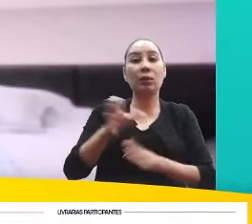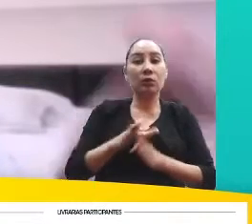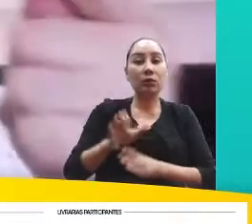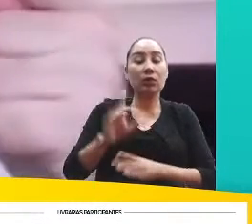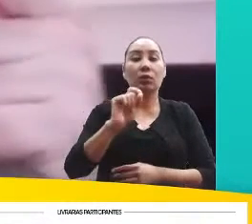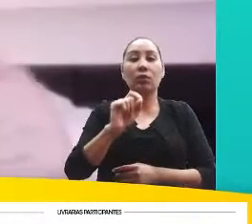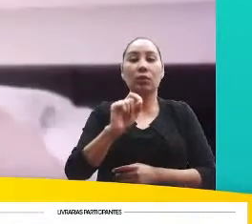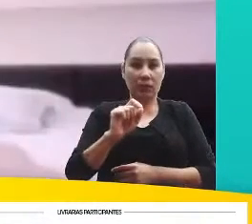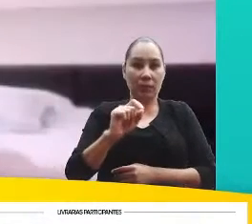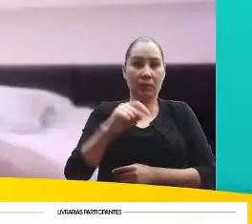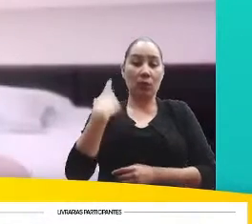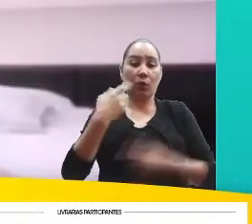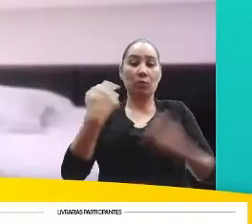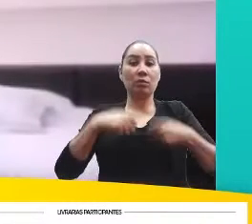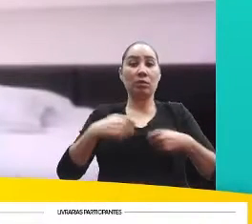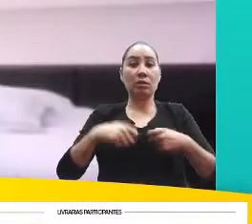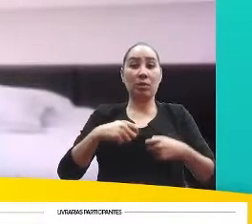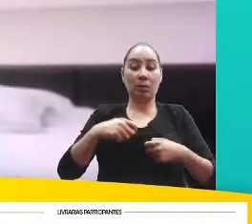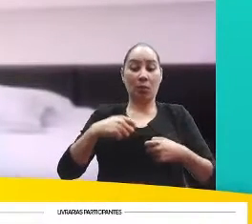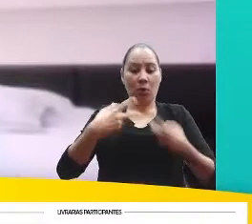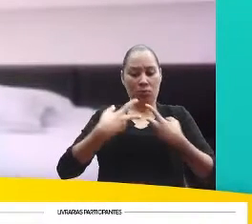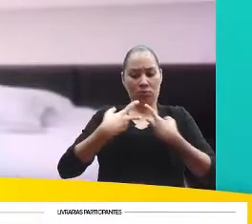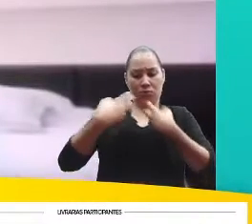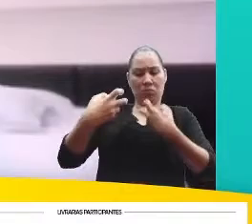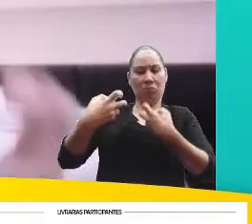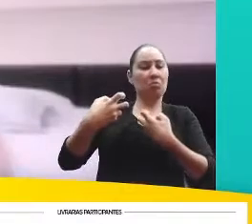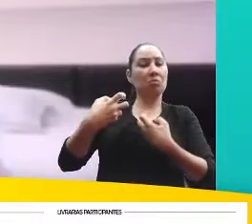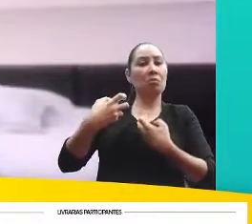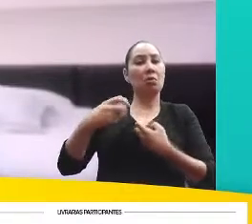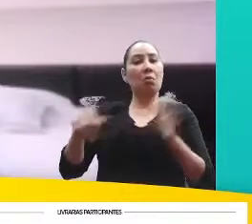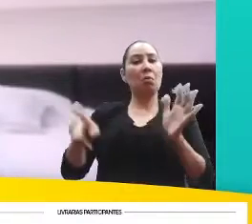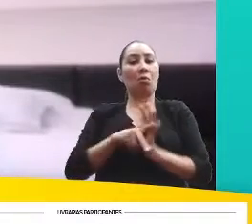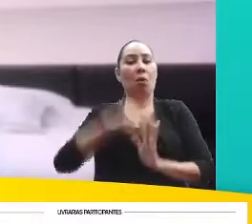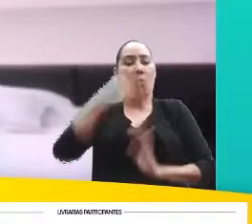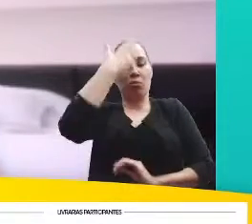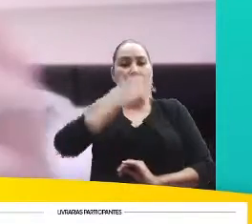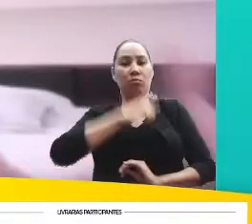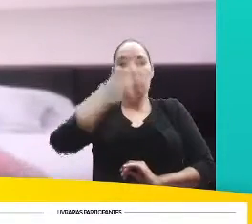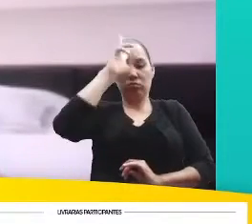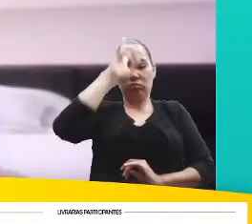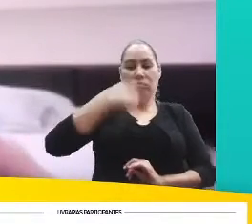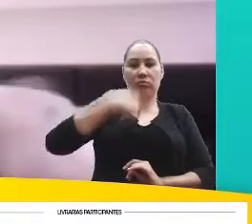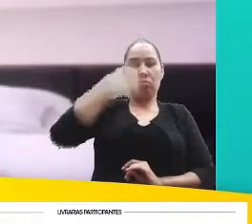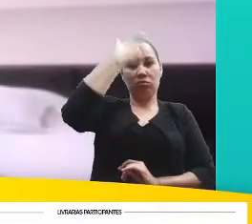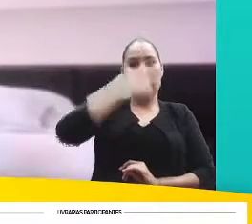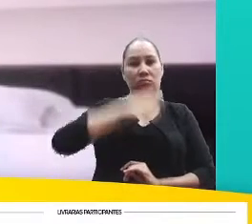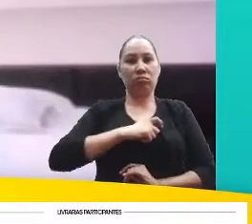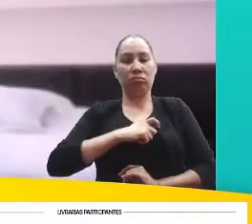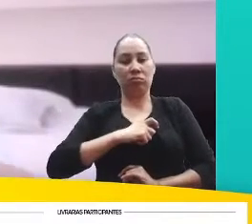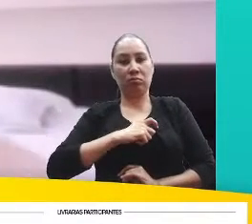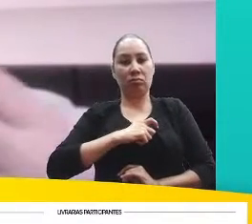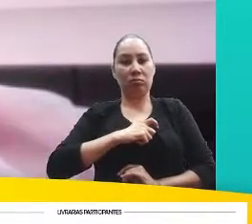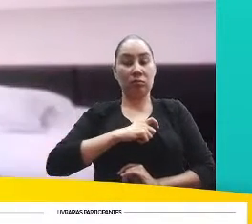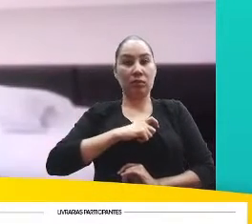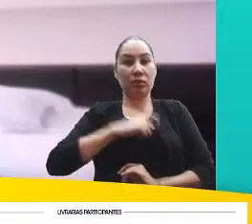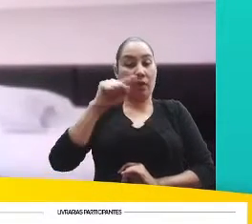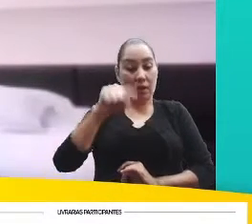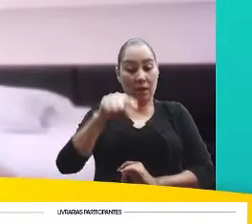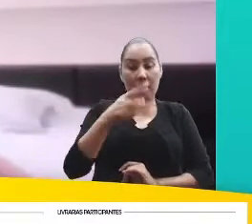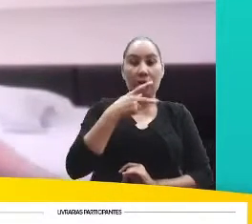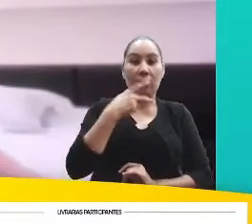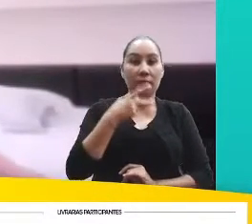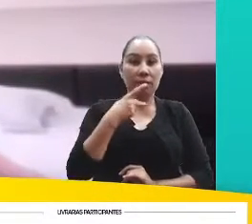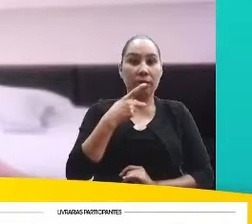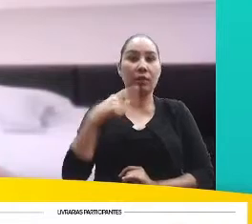de nos conhecermos a si próprio. O autoconhecimento, conhece-te a ti mesmo. Ele vai ressaltar